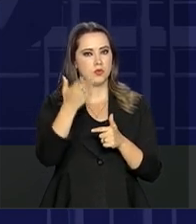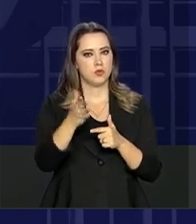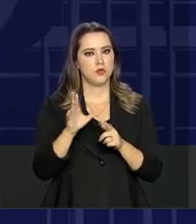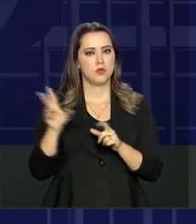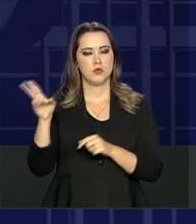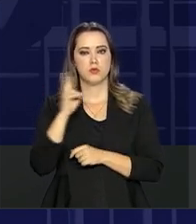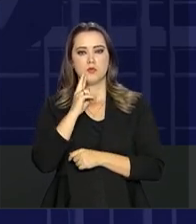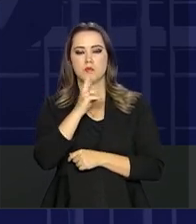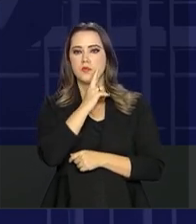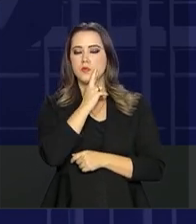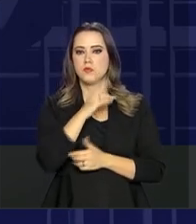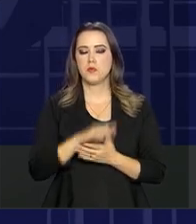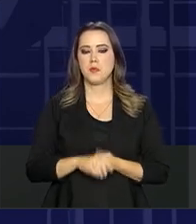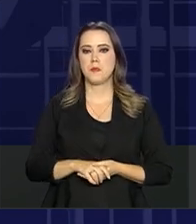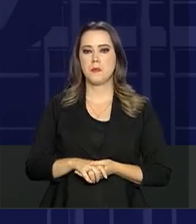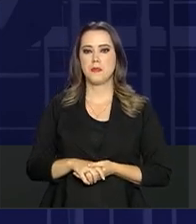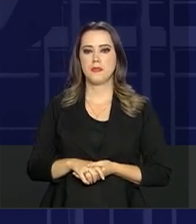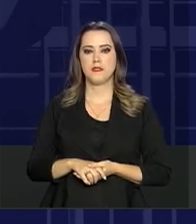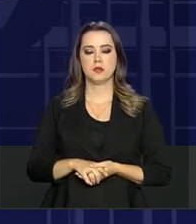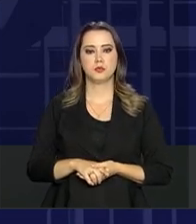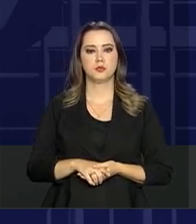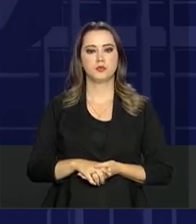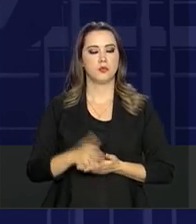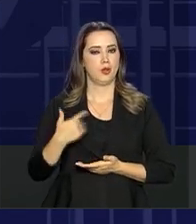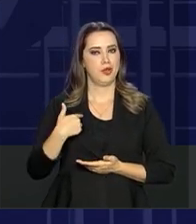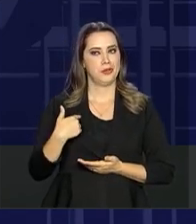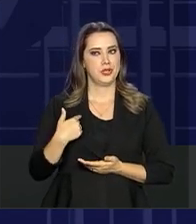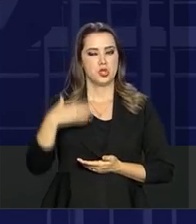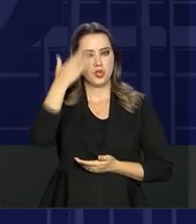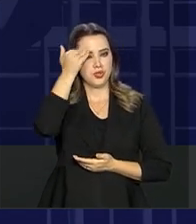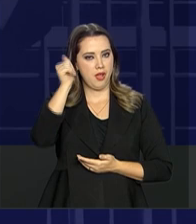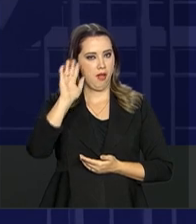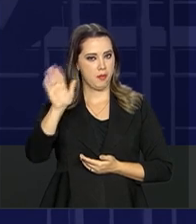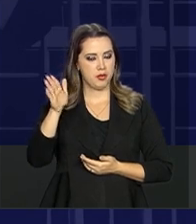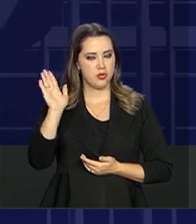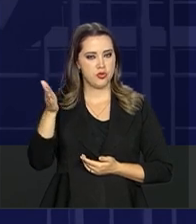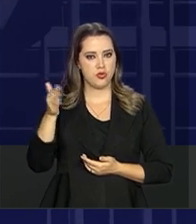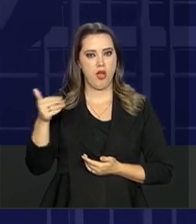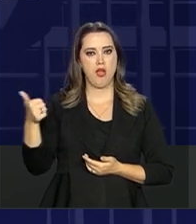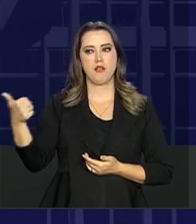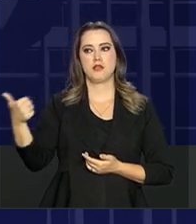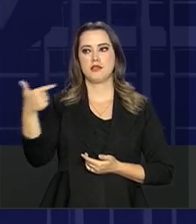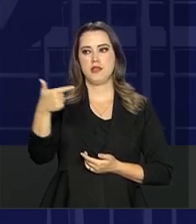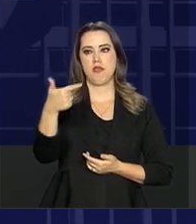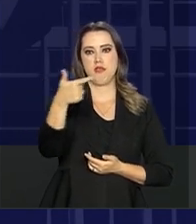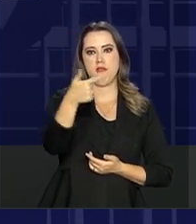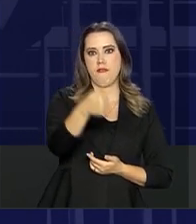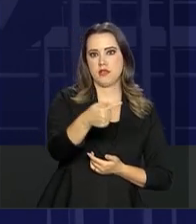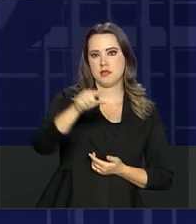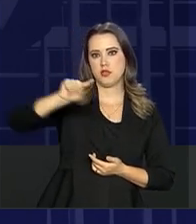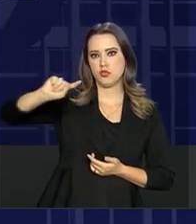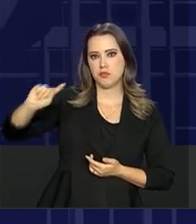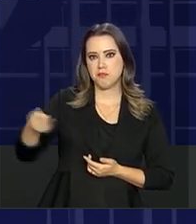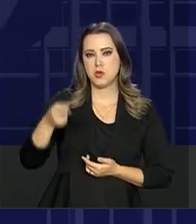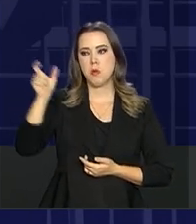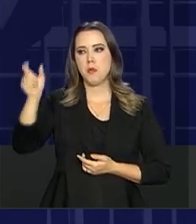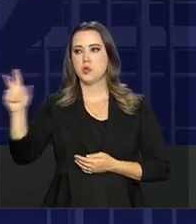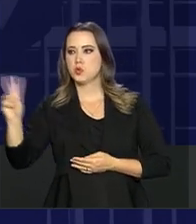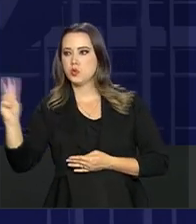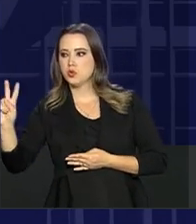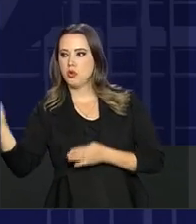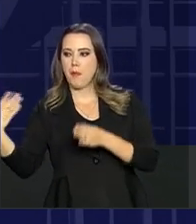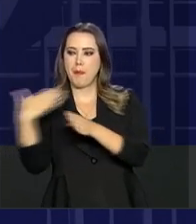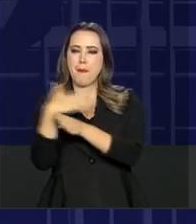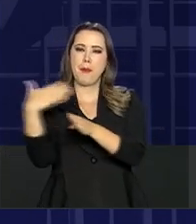Roraima. Pelos nossos registros, já passaram cerca de 127 mil venezuelanos desde do início